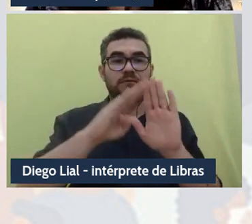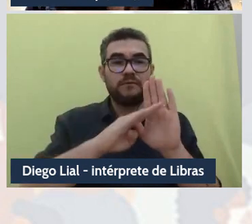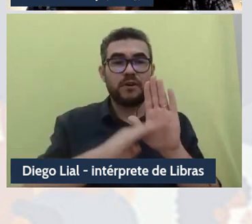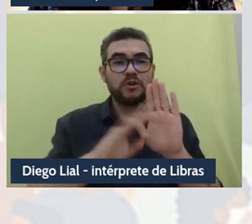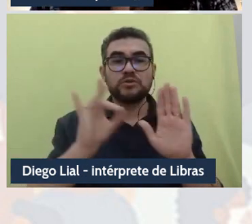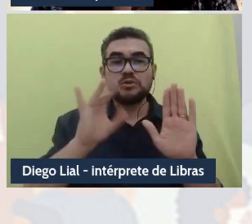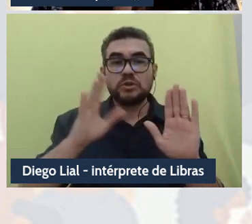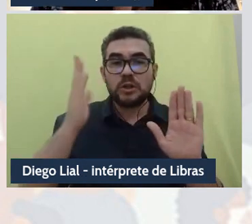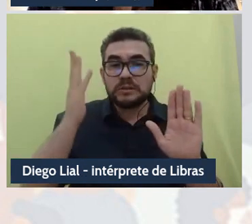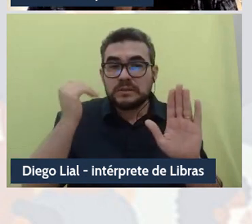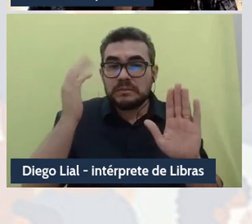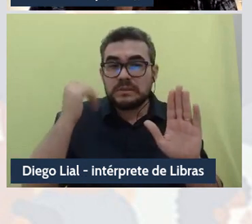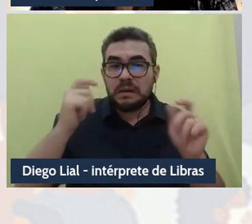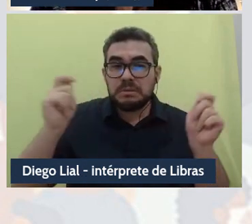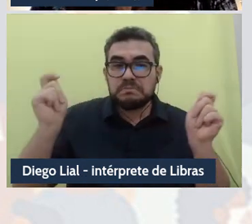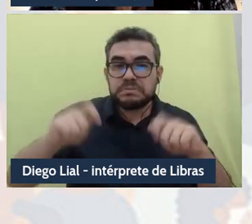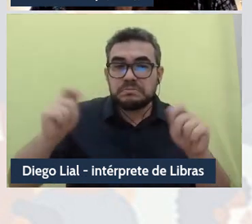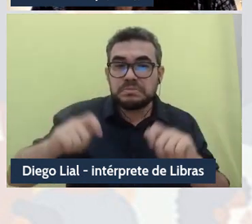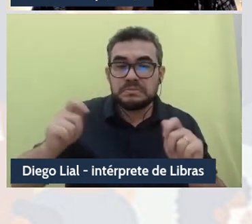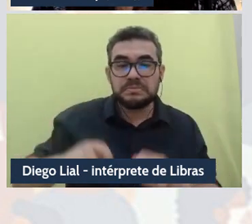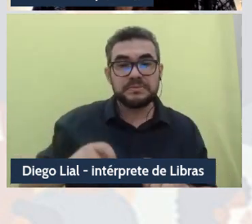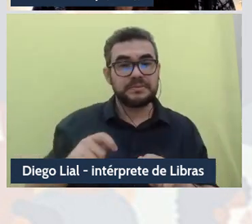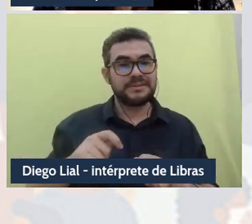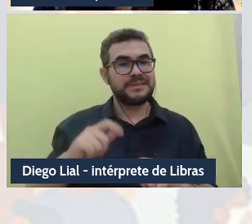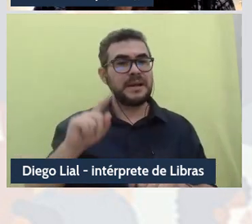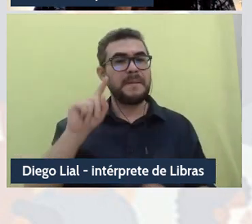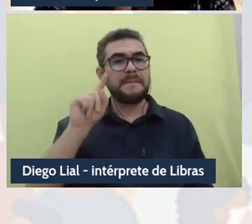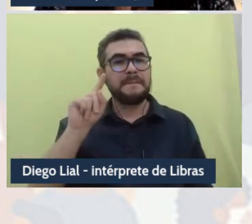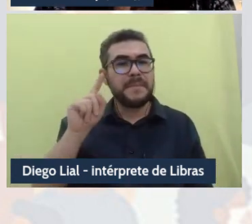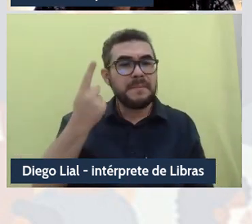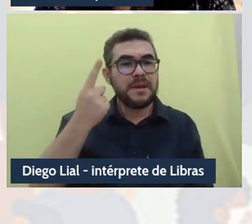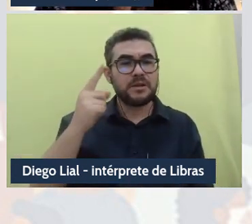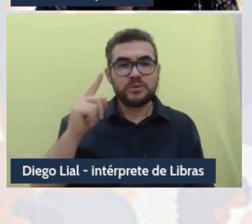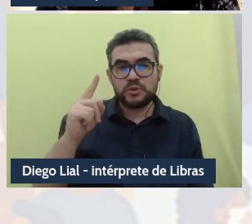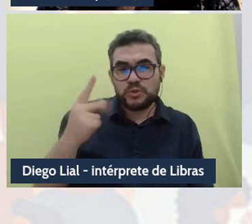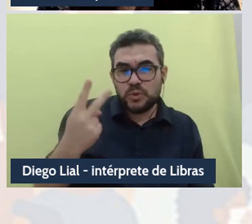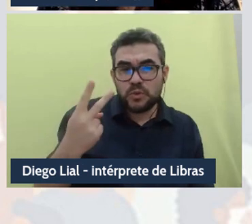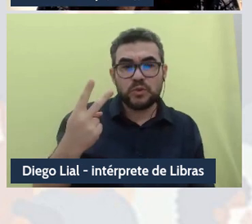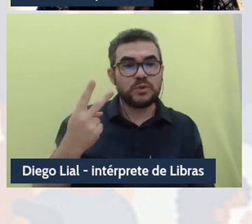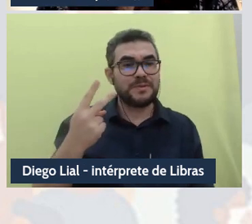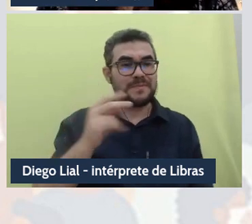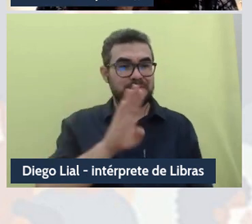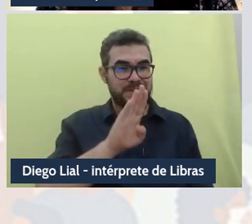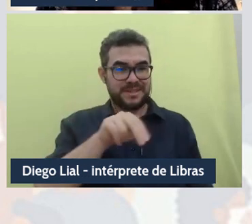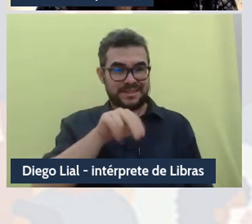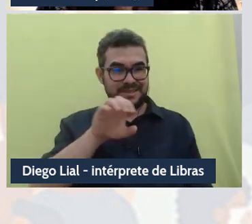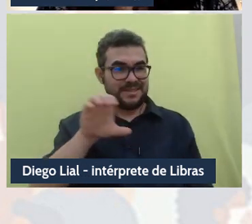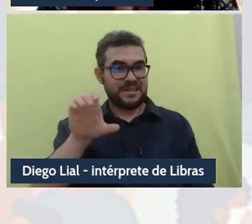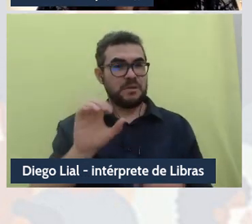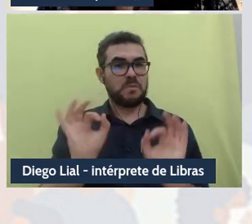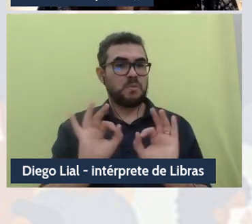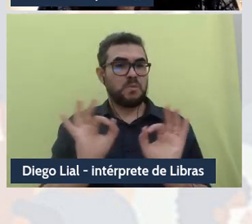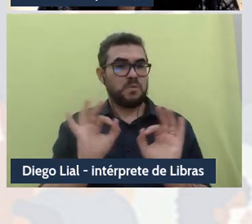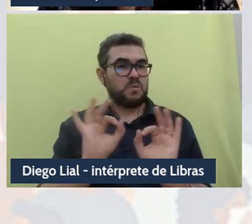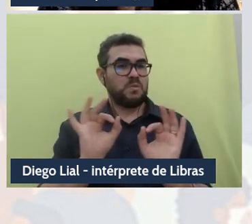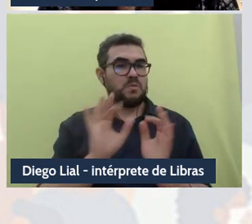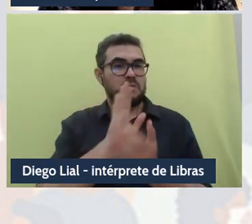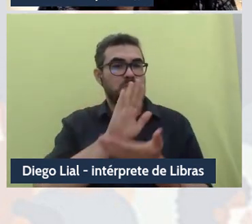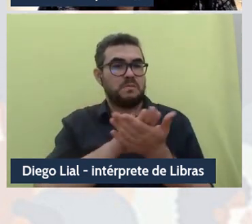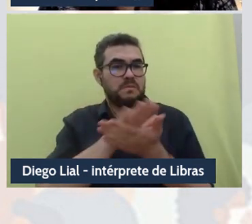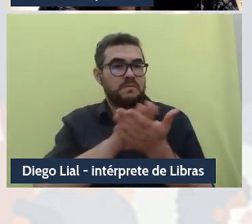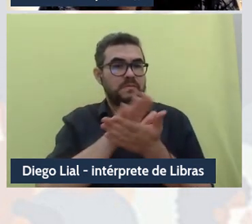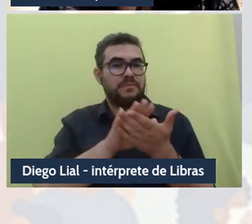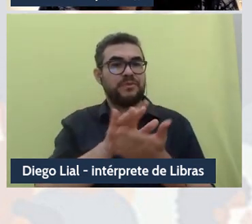segunda versões da BNCC, a gente não tinha ainda essa organização em competências, né? A gente tinha direitos